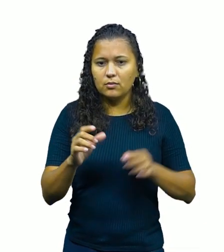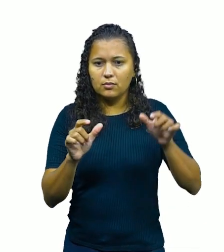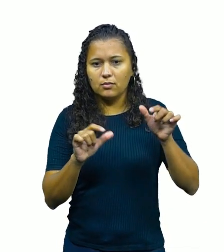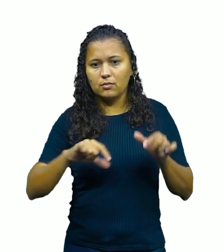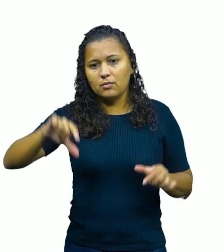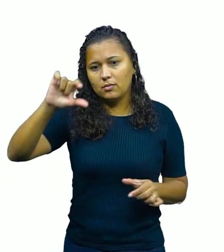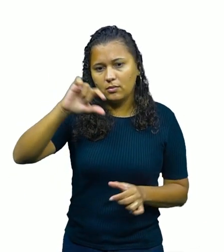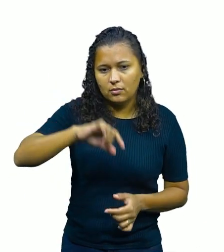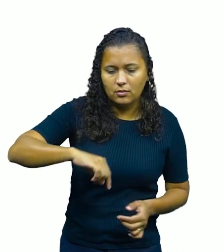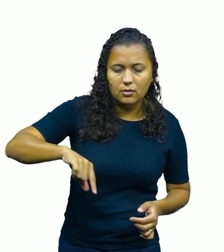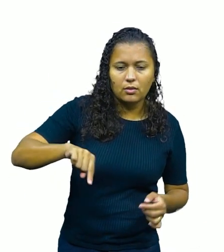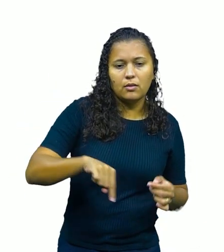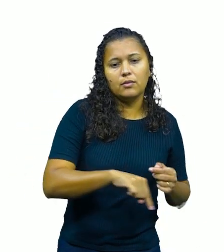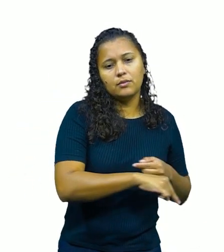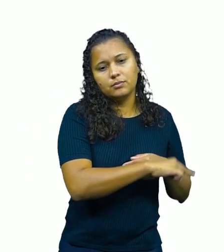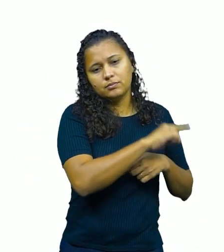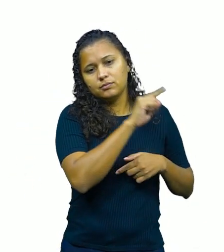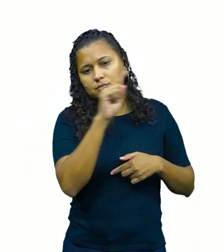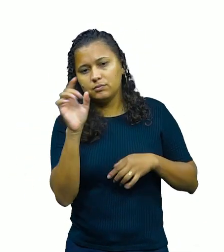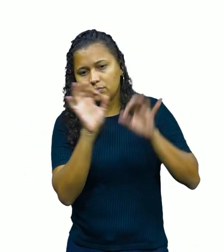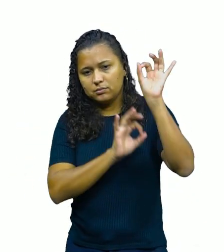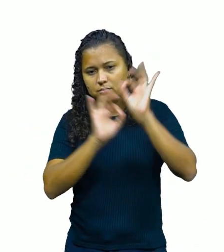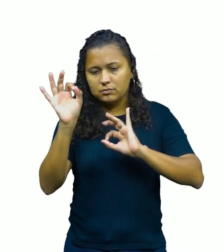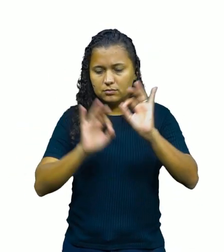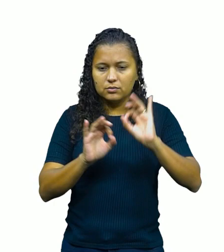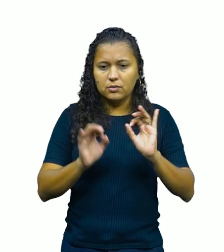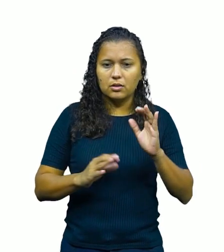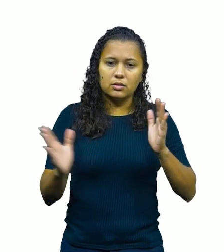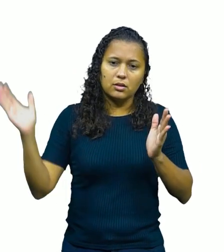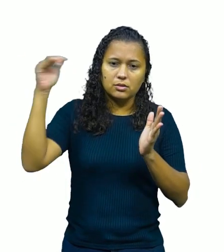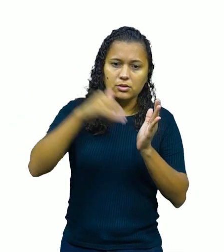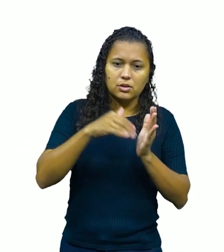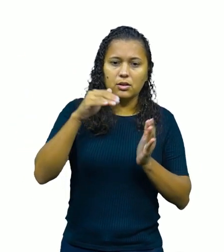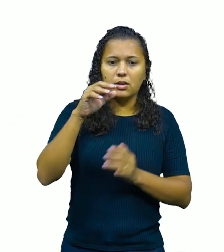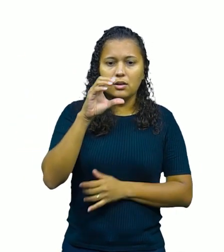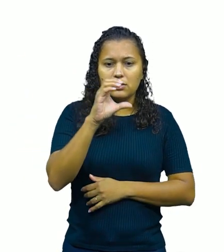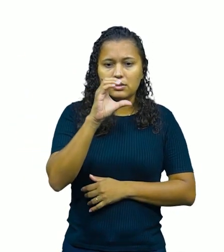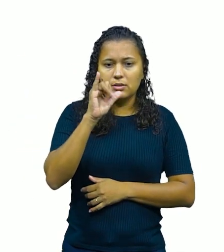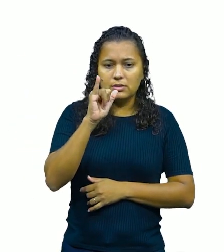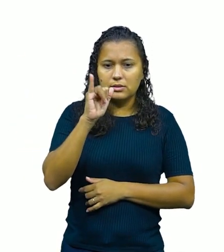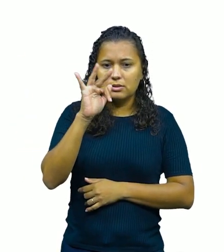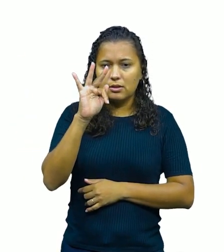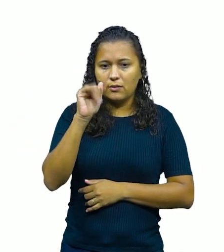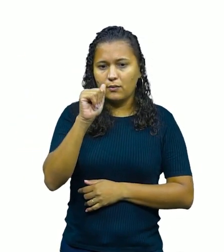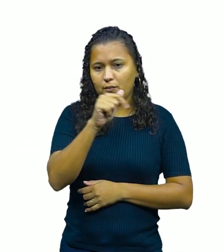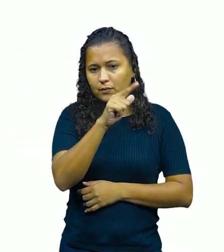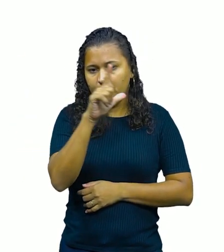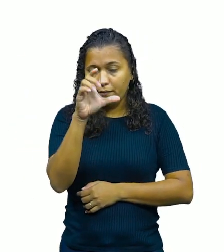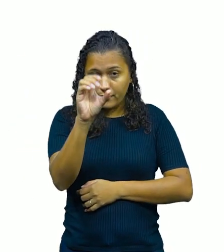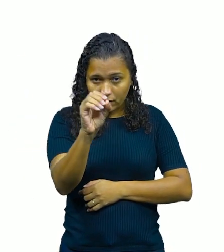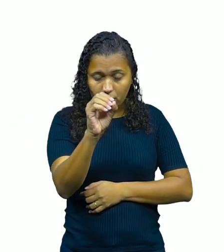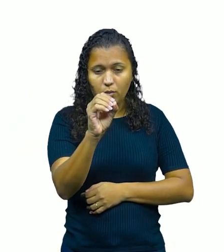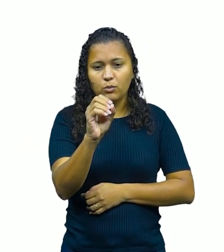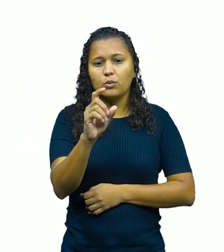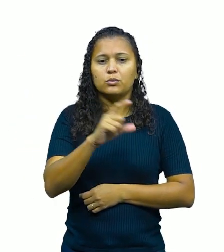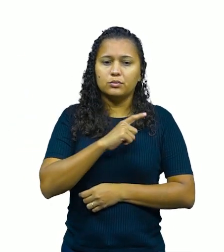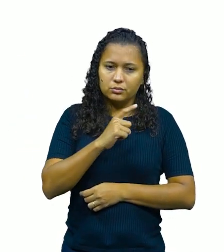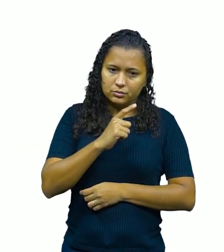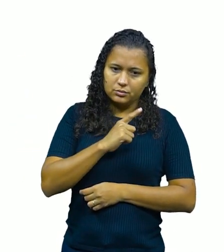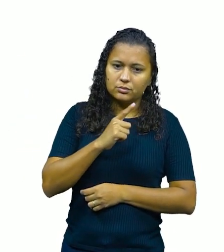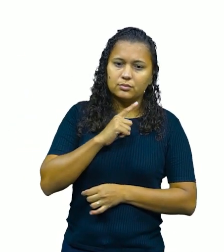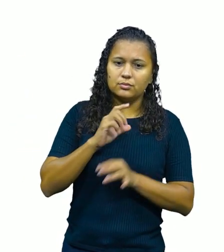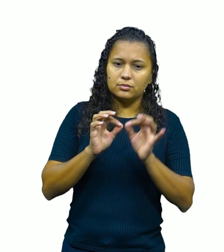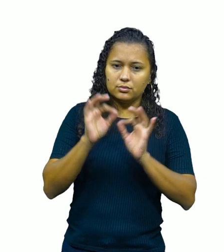aí ele vai passar por todo esse processo aqui até chegar no sifão. Quando ele chega no sifão, ele vai passar